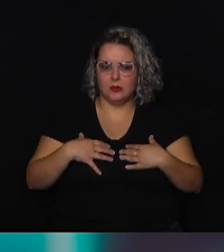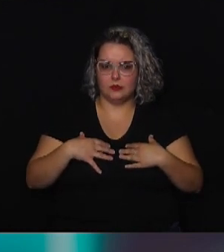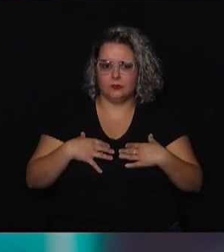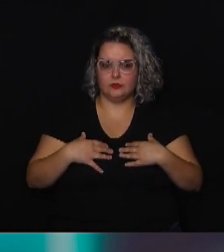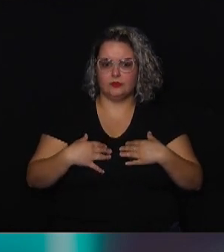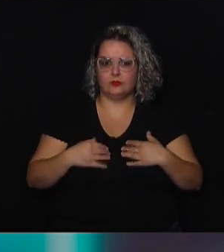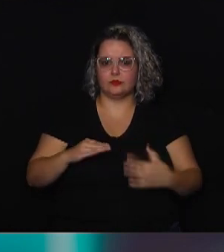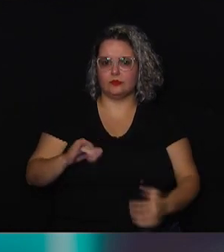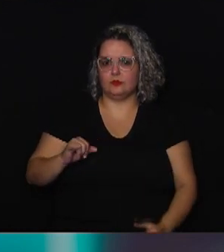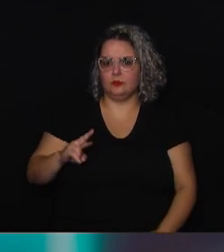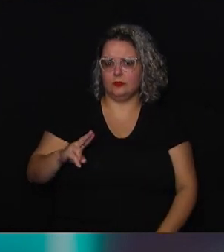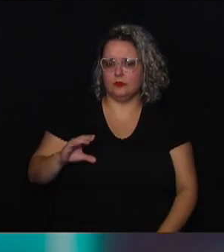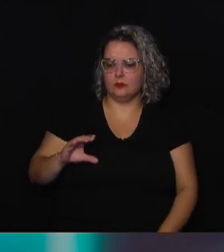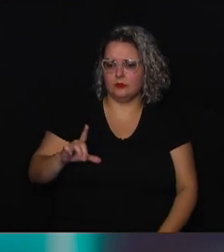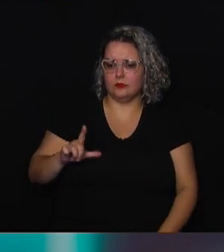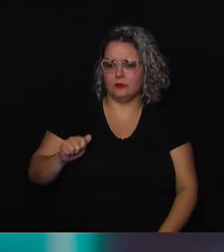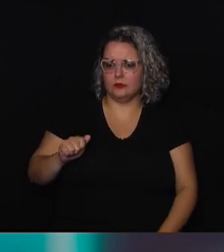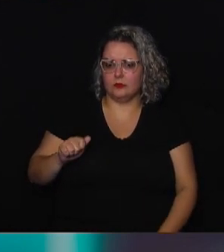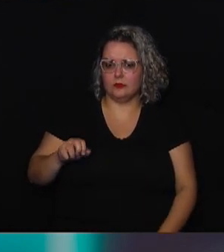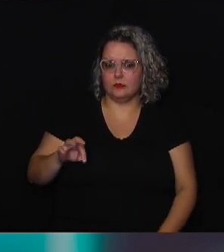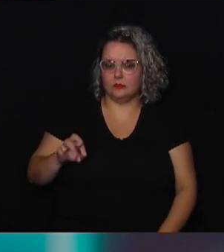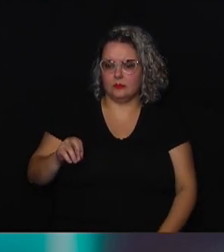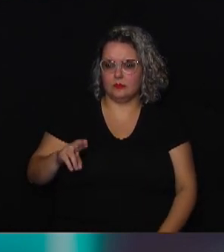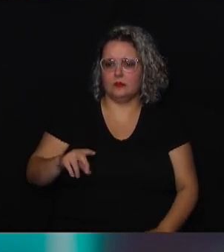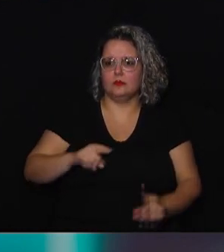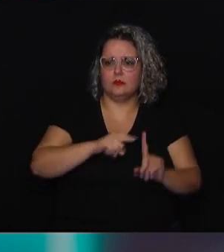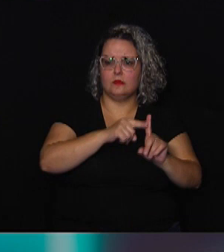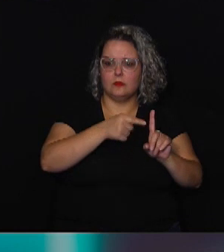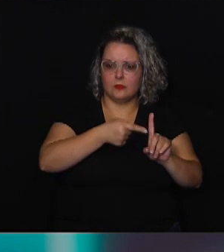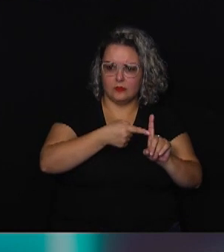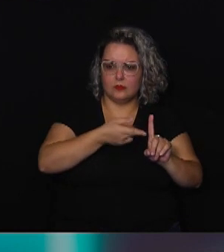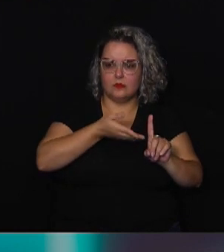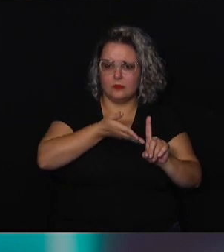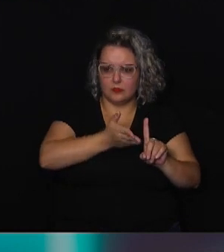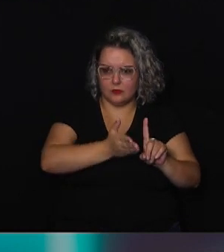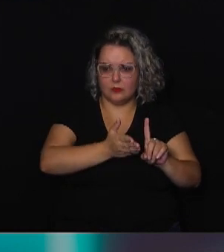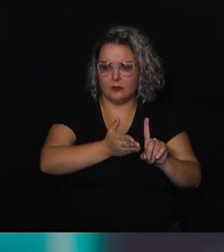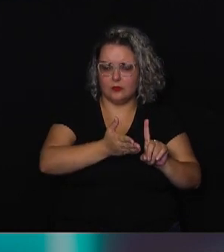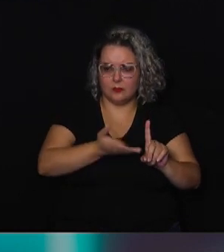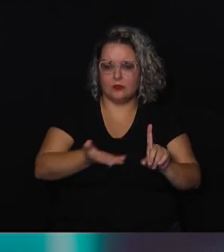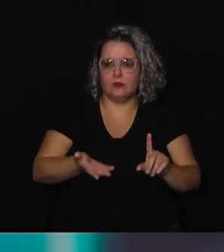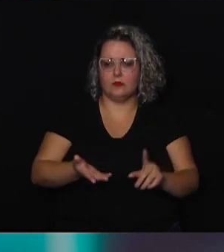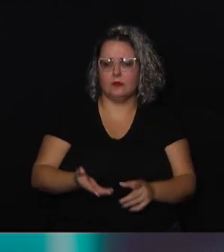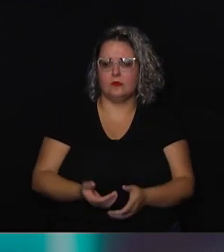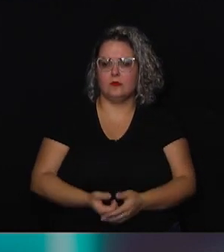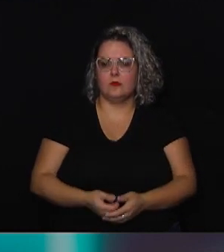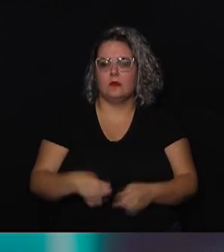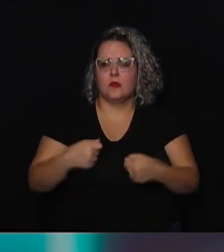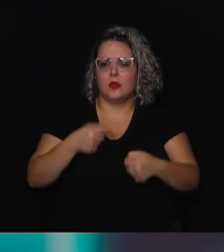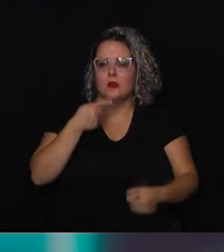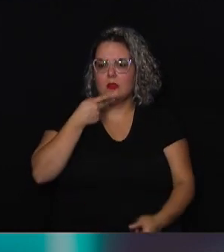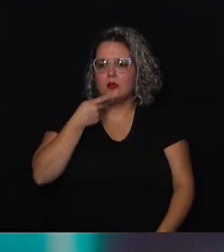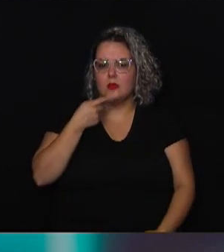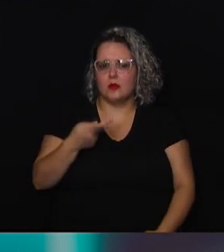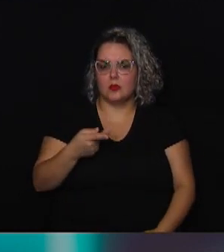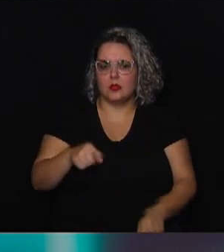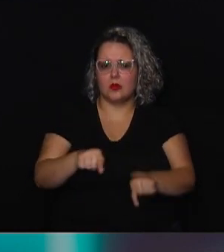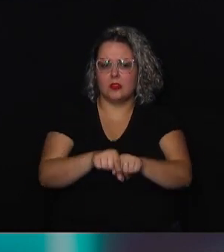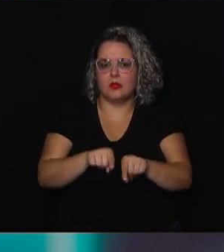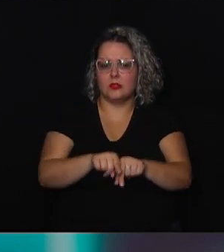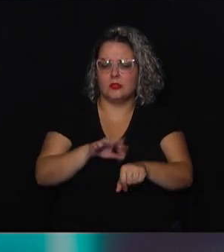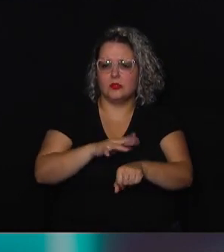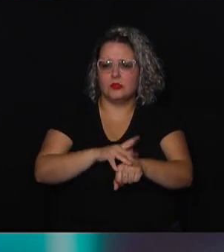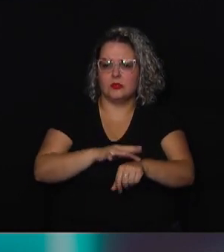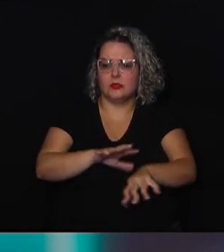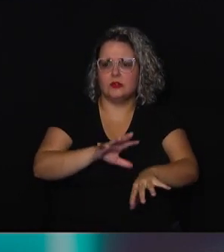de internação, de fato, é gravidez, parto e puerpério, e não teria como não citar a questão das doenças